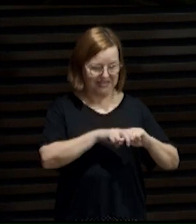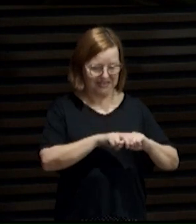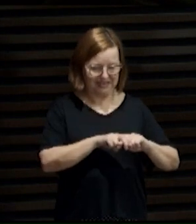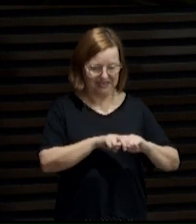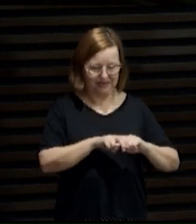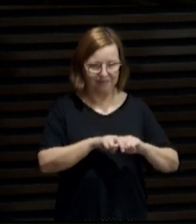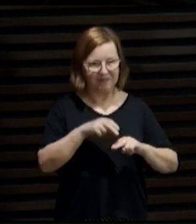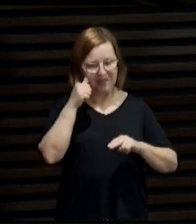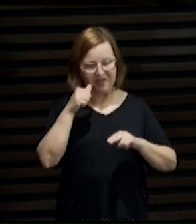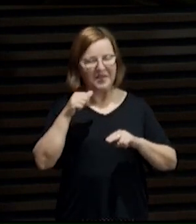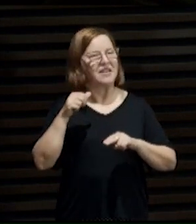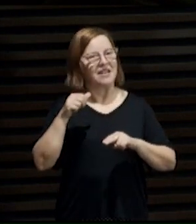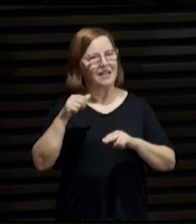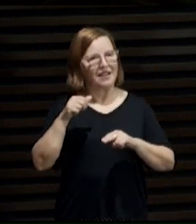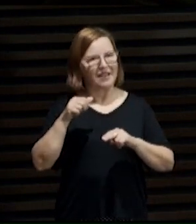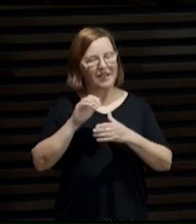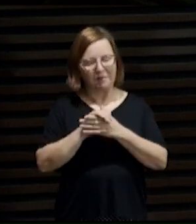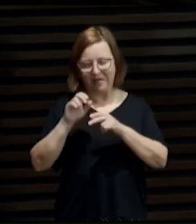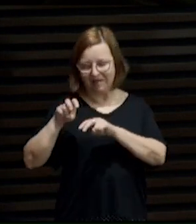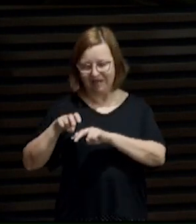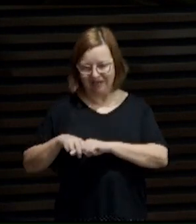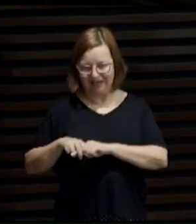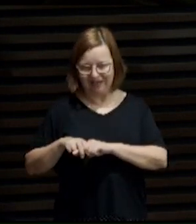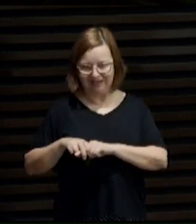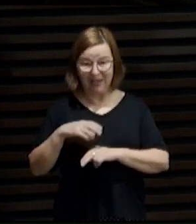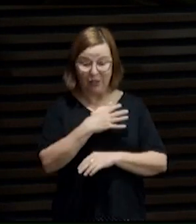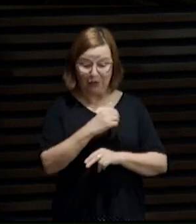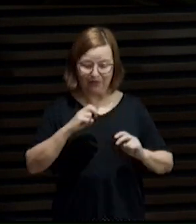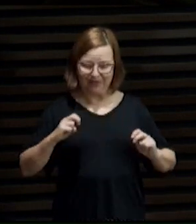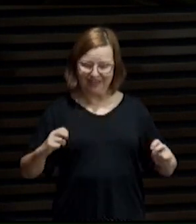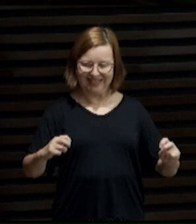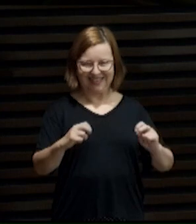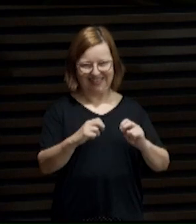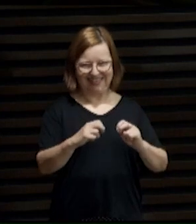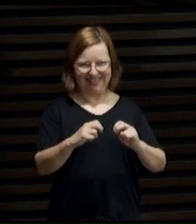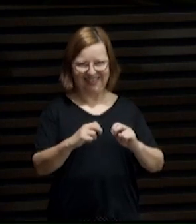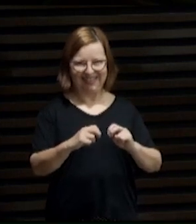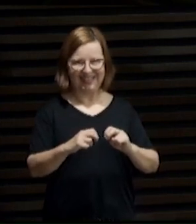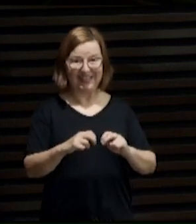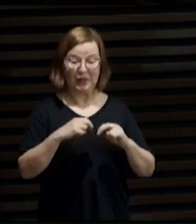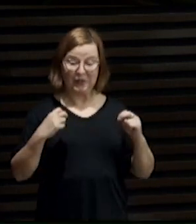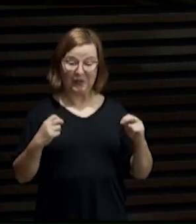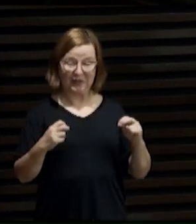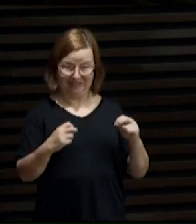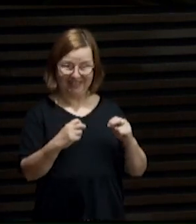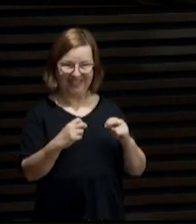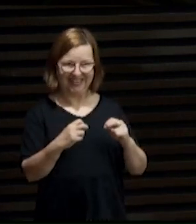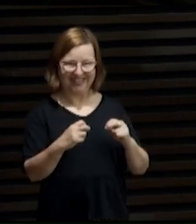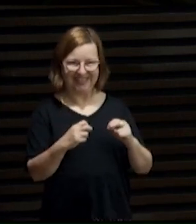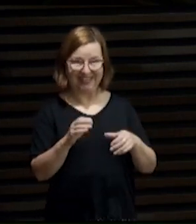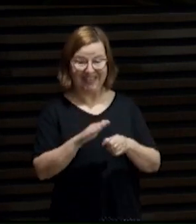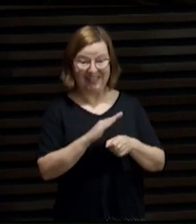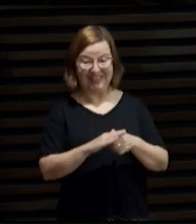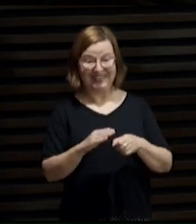dele, e aí veja o detalhe, os filhos ao redor da tua mesa, ou seja, os filhos estão enchendo a tua